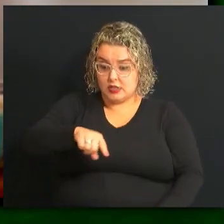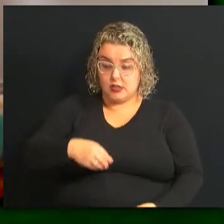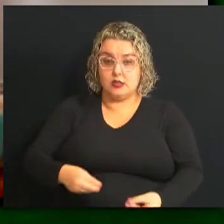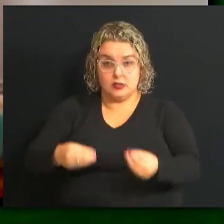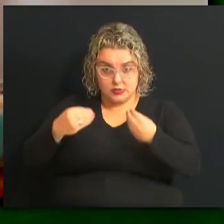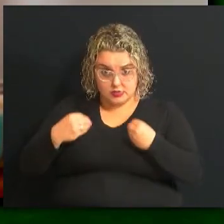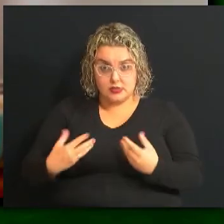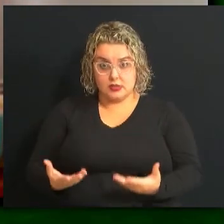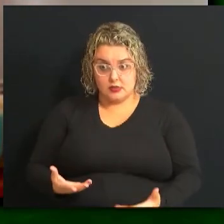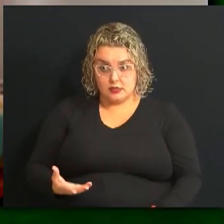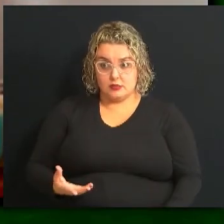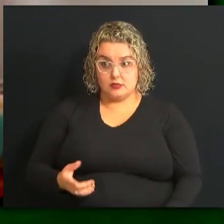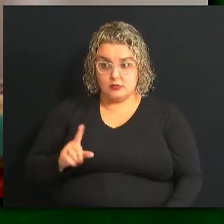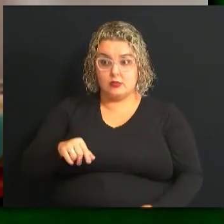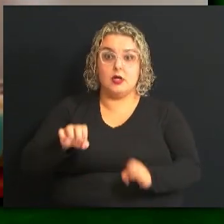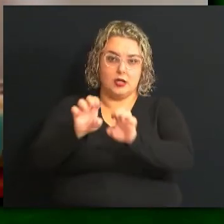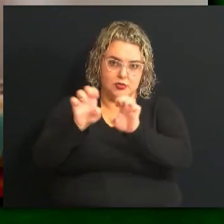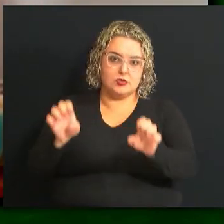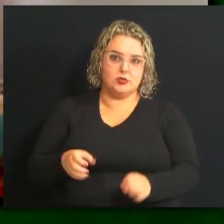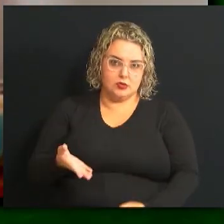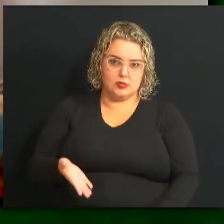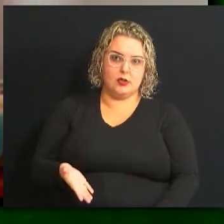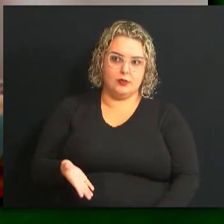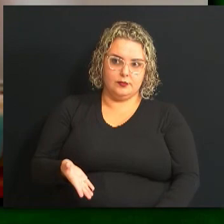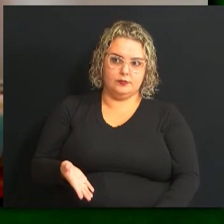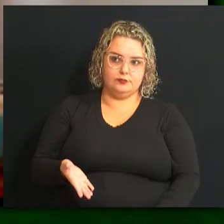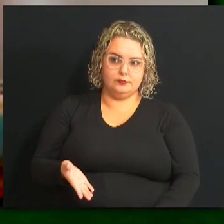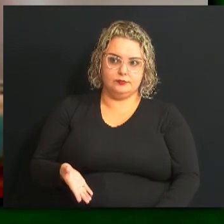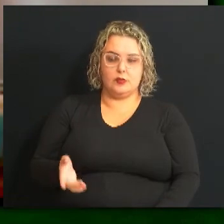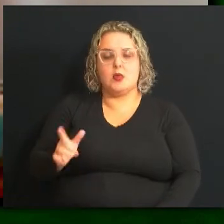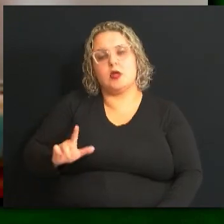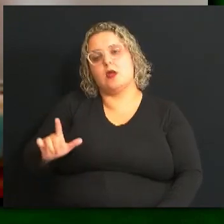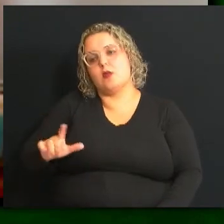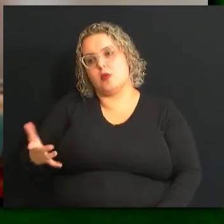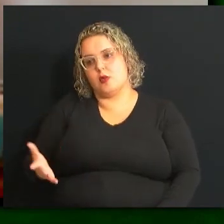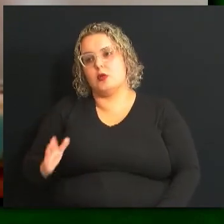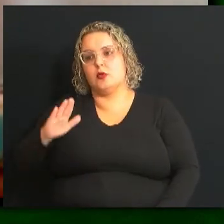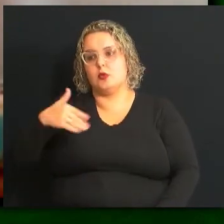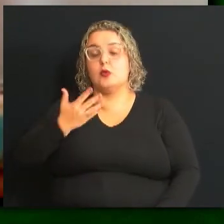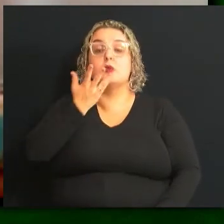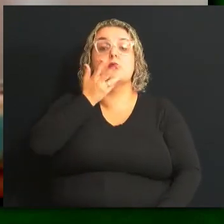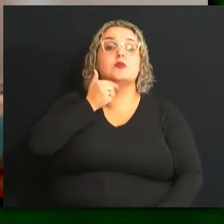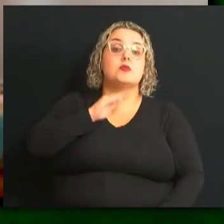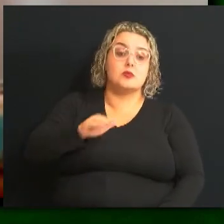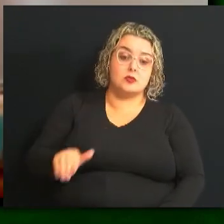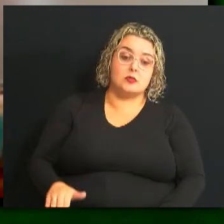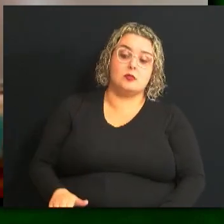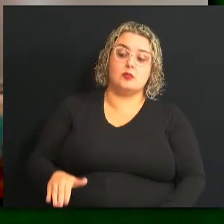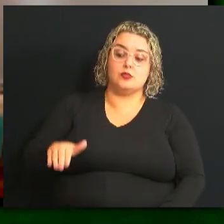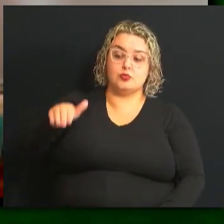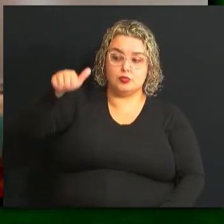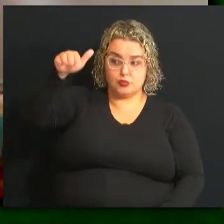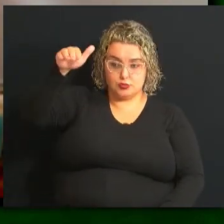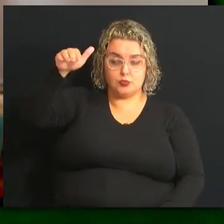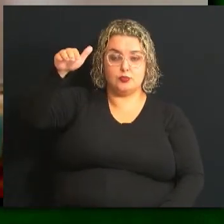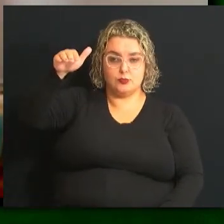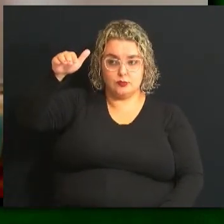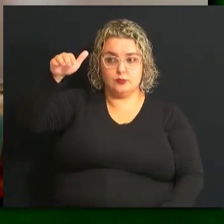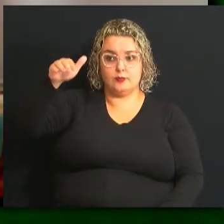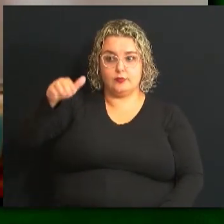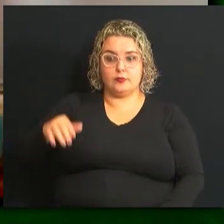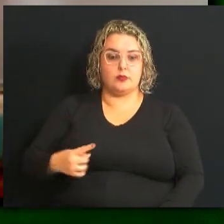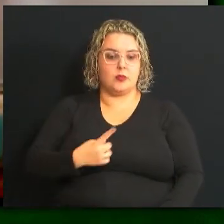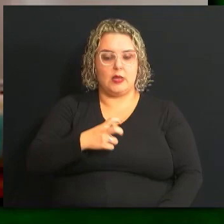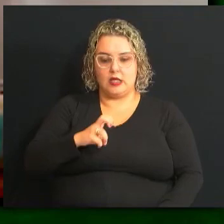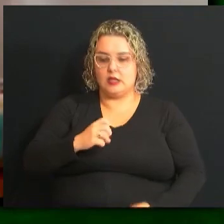mudança estrutural. E é óbvio que quando essas crianças crescem, né, passam ali 15